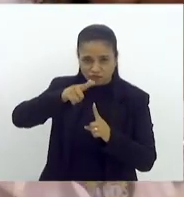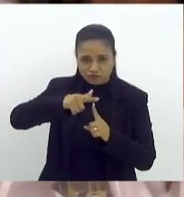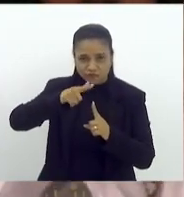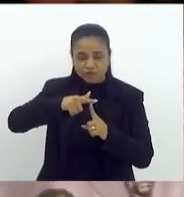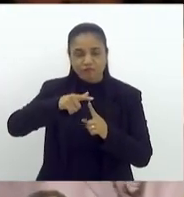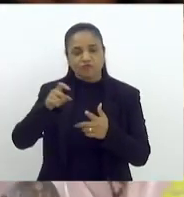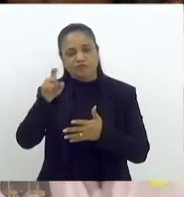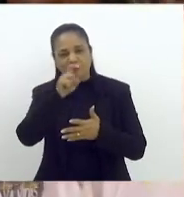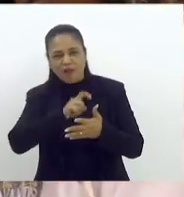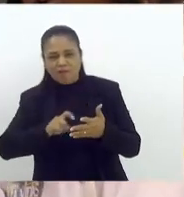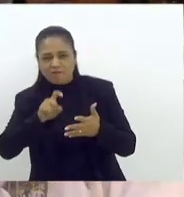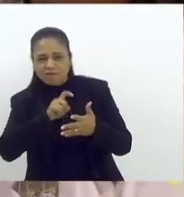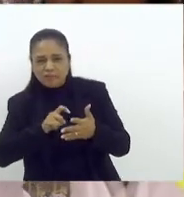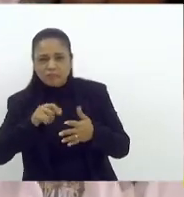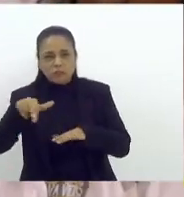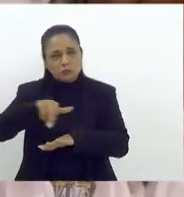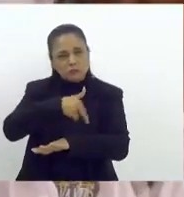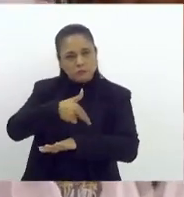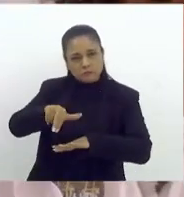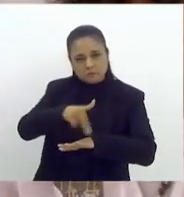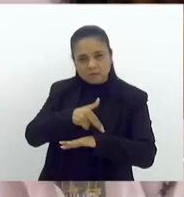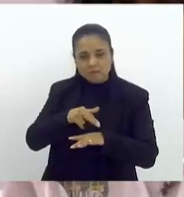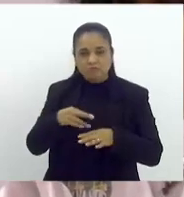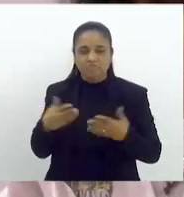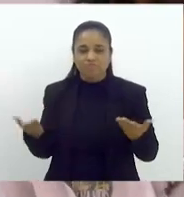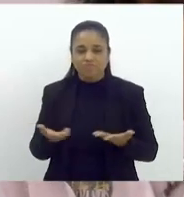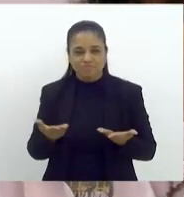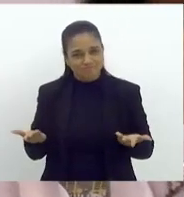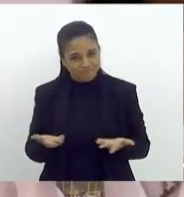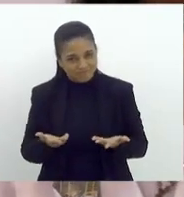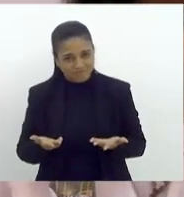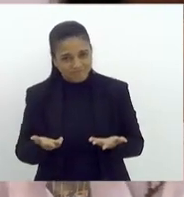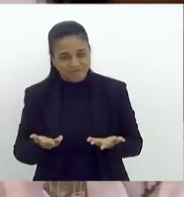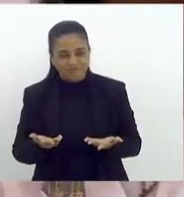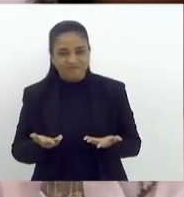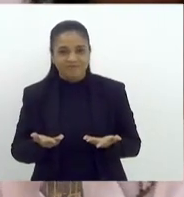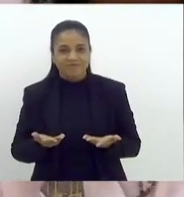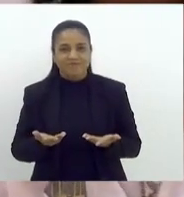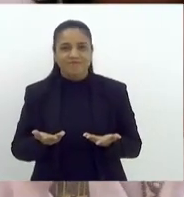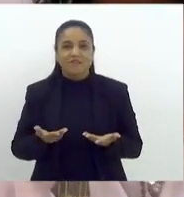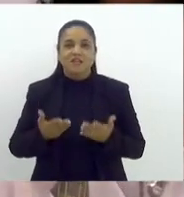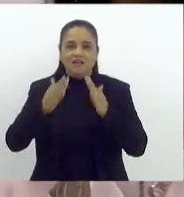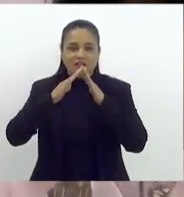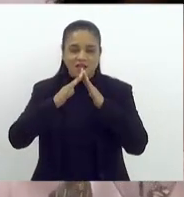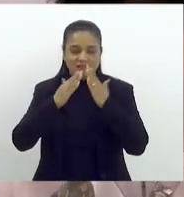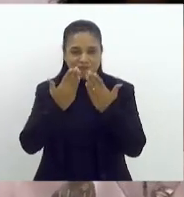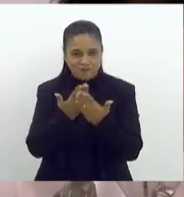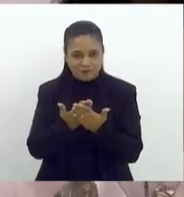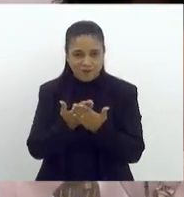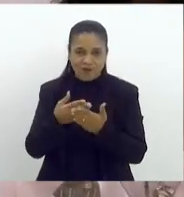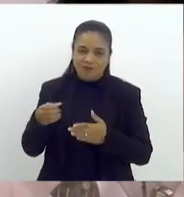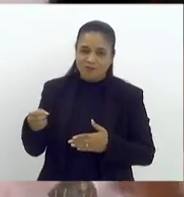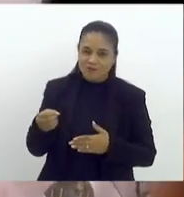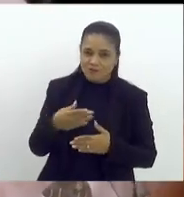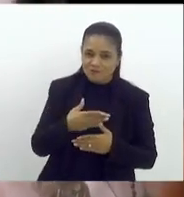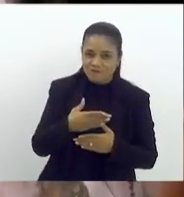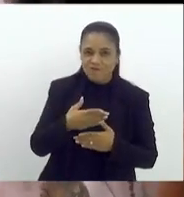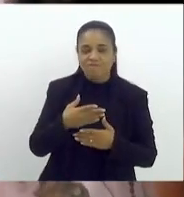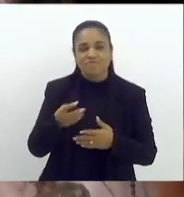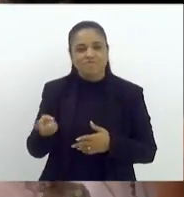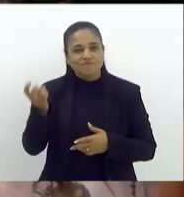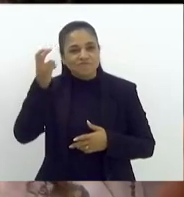e chegasse até aqui e agradeço imensamente a nova escola com as rodas culturais